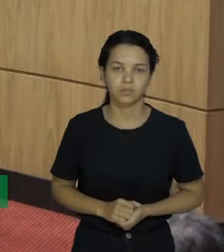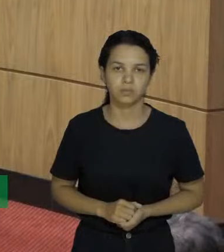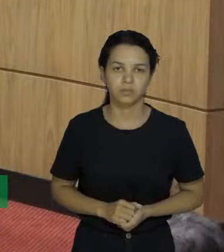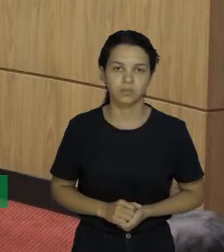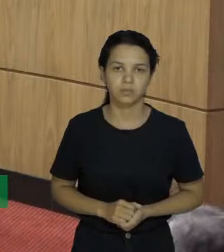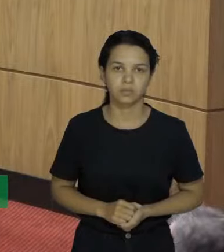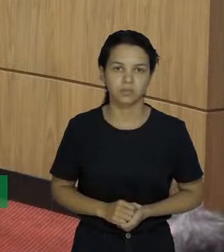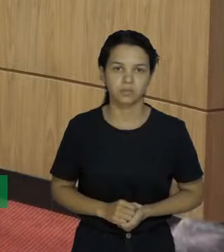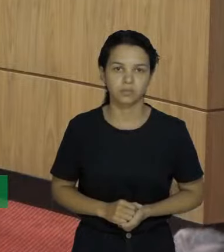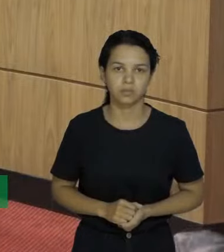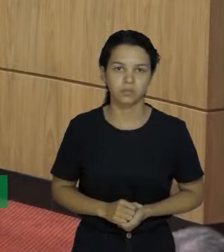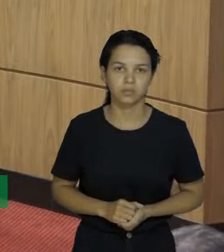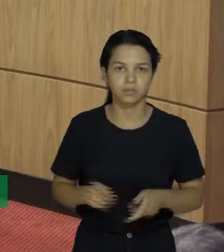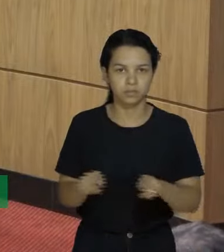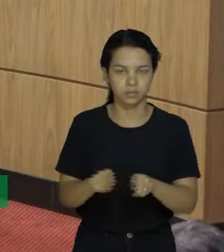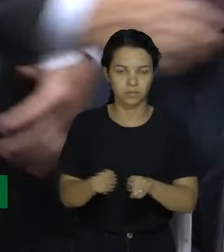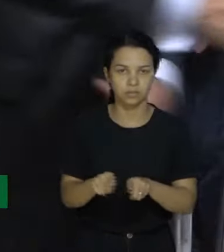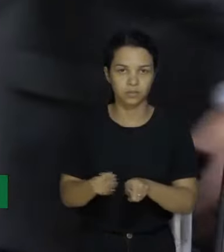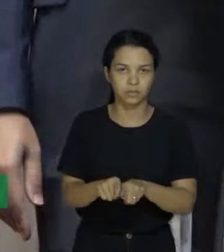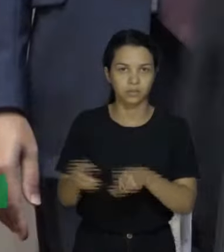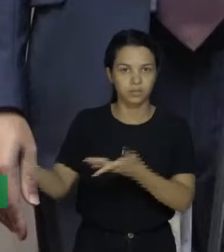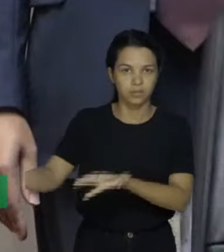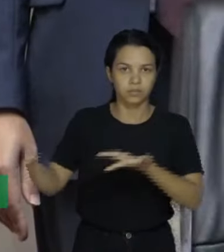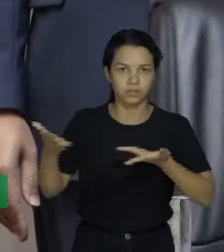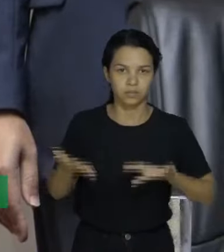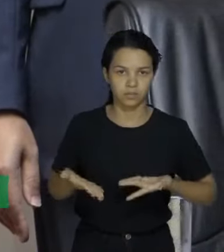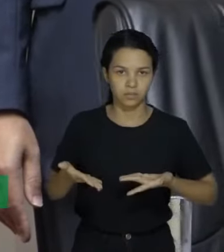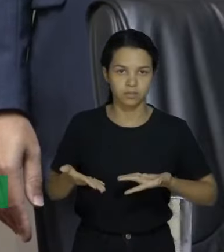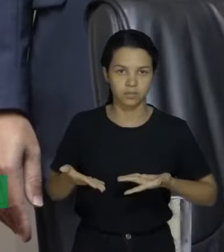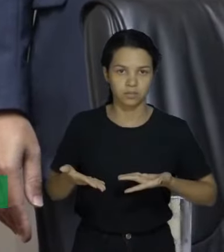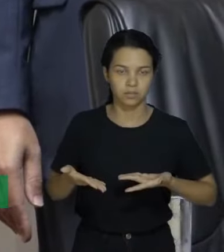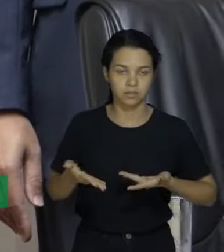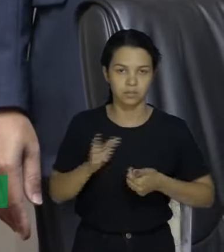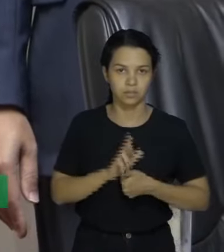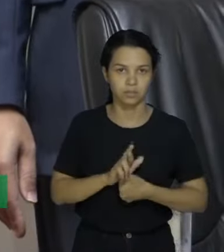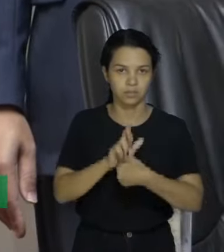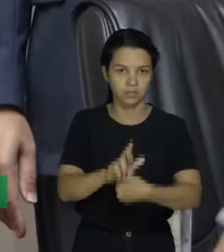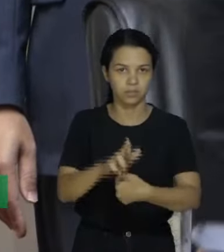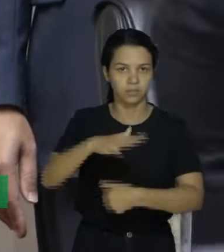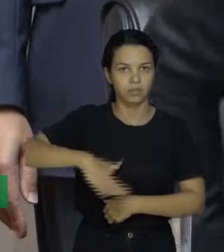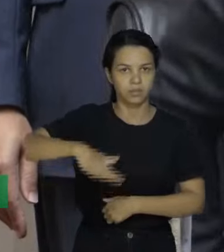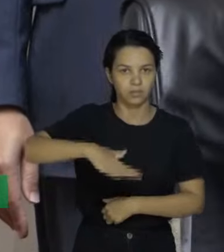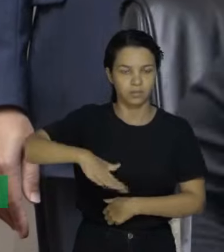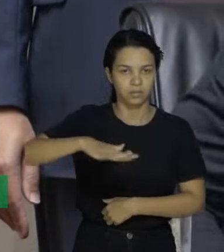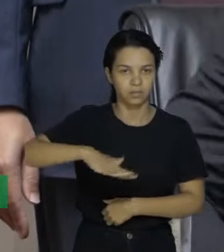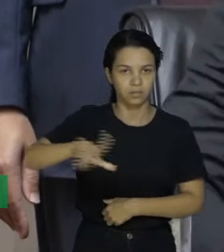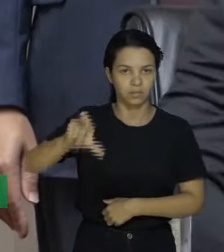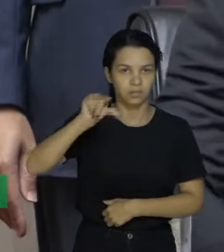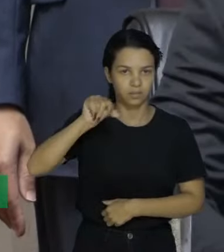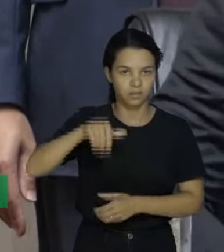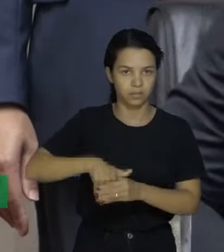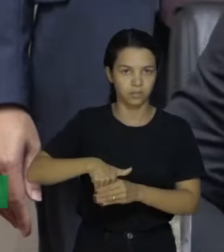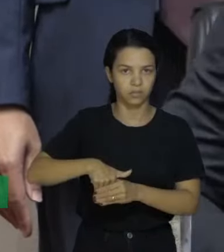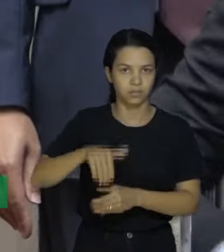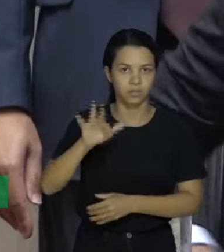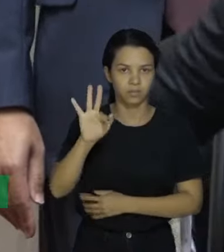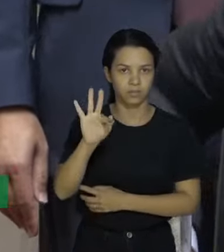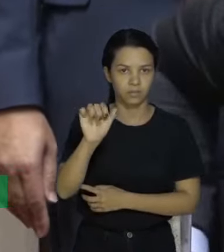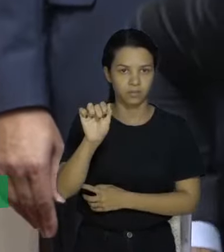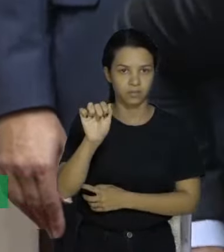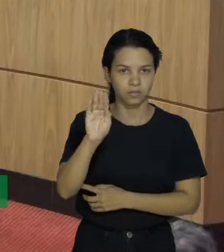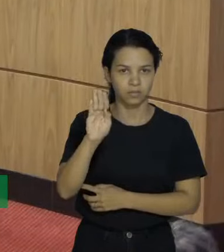também para compor Nossa mesa de honra convido Excelentíssimo Senhor Procurador Geral eleito Dr Fábio de Souza